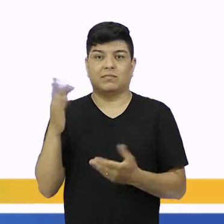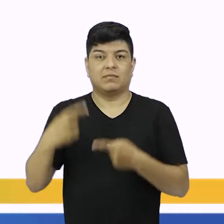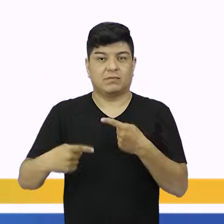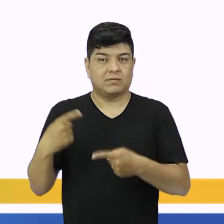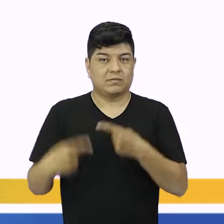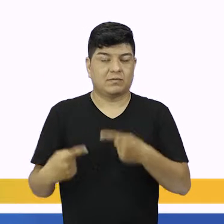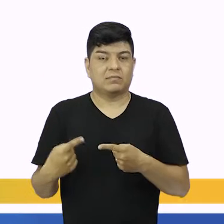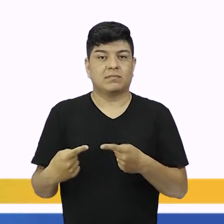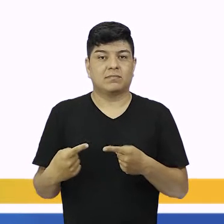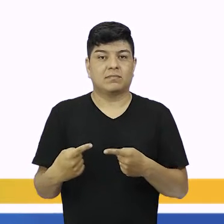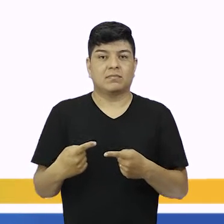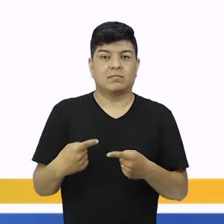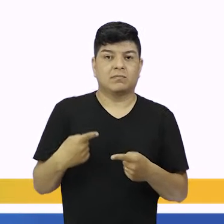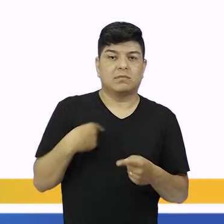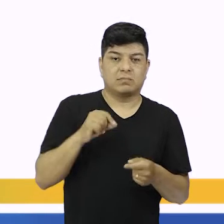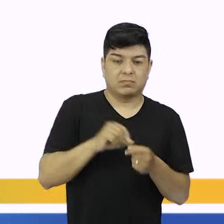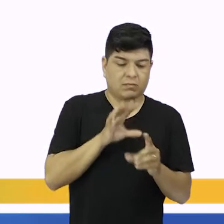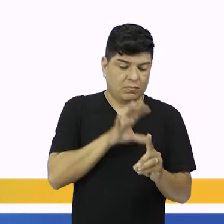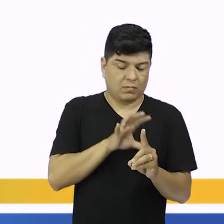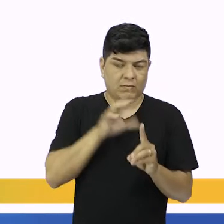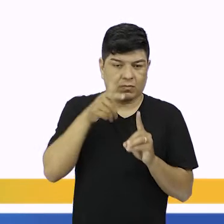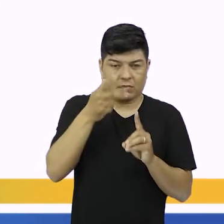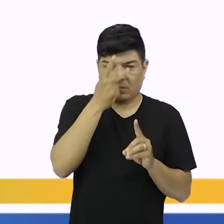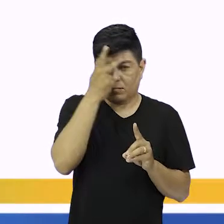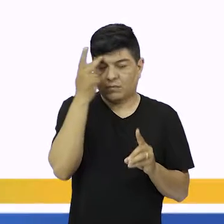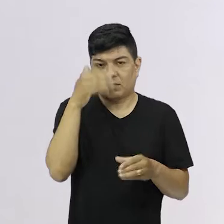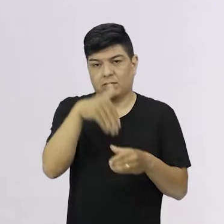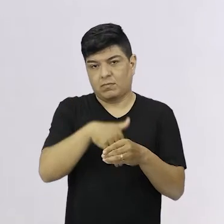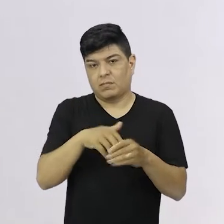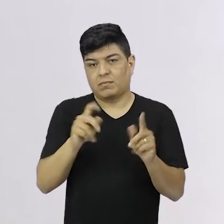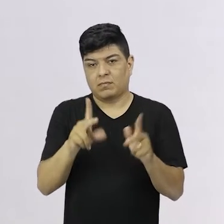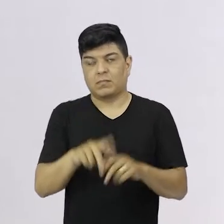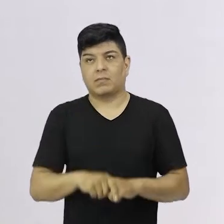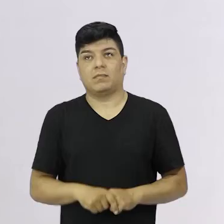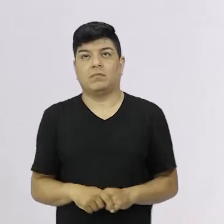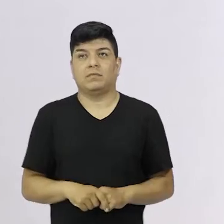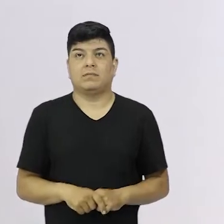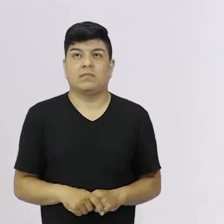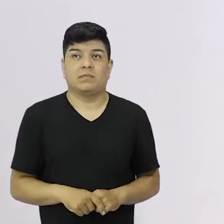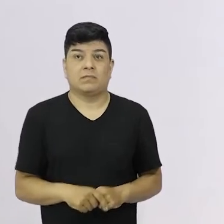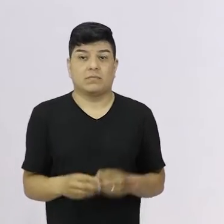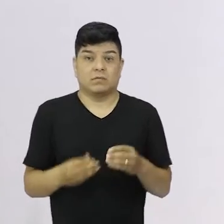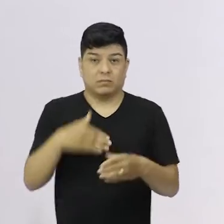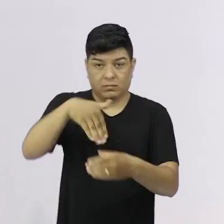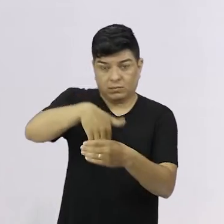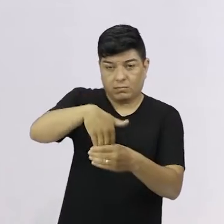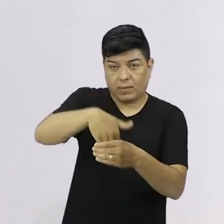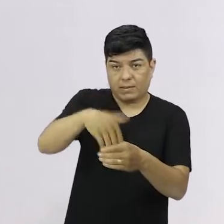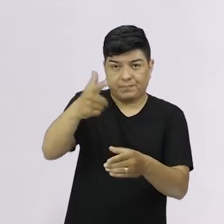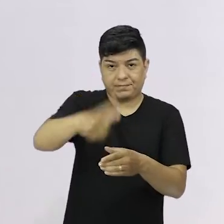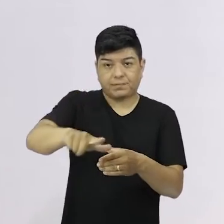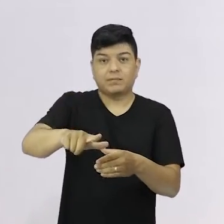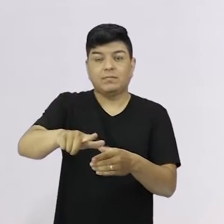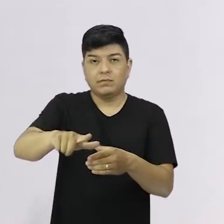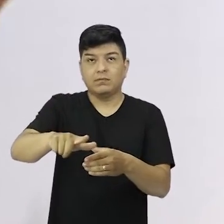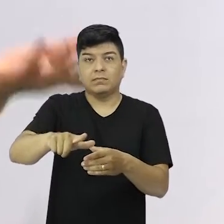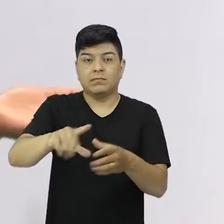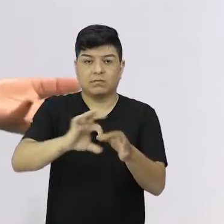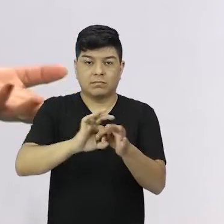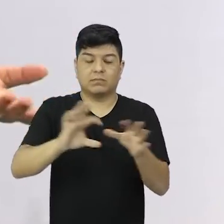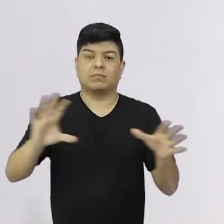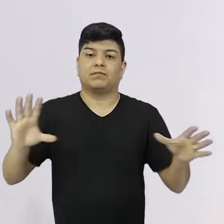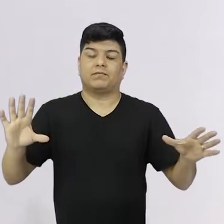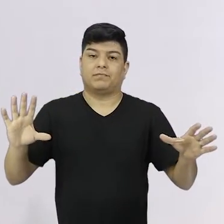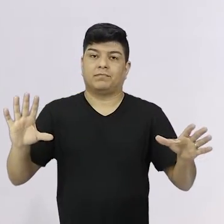política, quem exerce a influência de outra pessoa para votar, né? E aí, como o voto, novamente eu falo, era